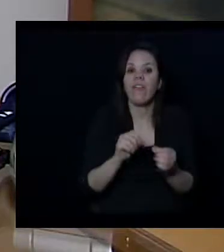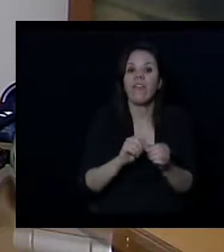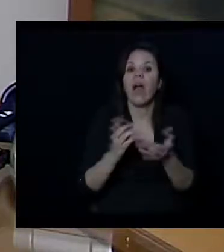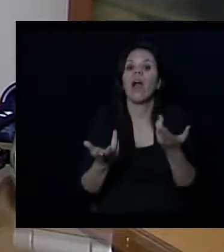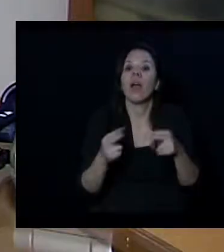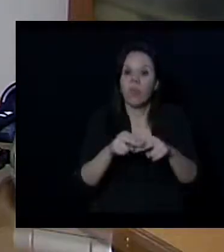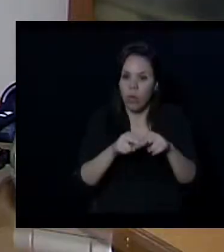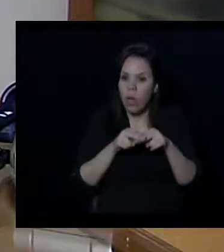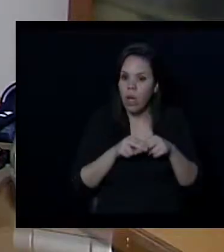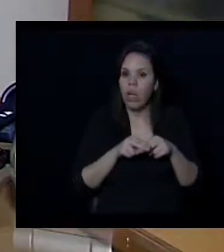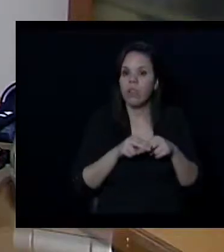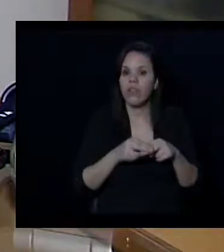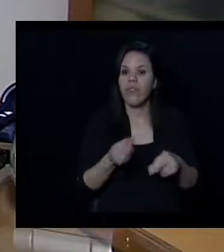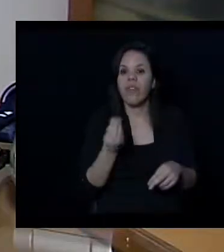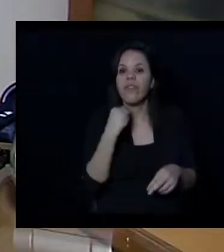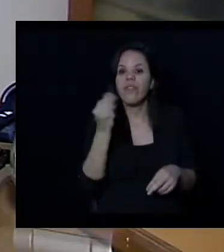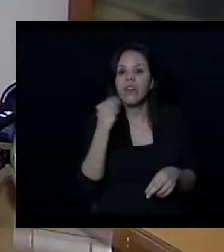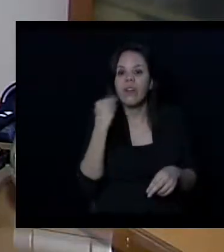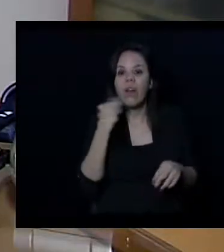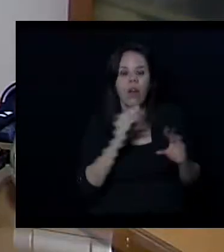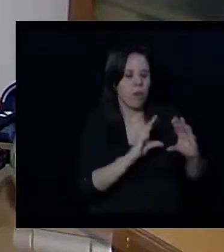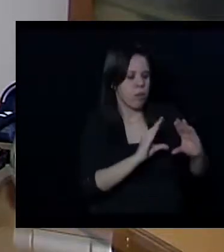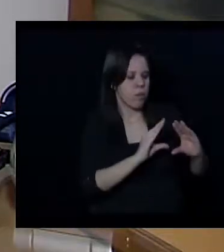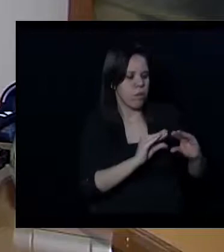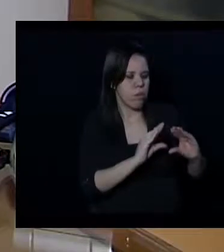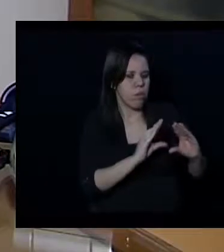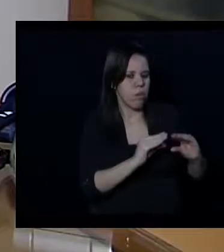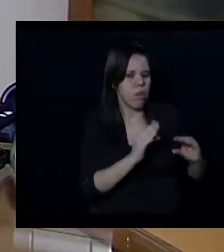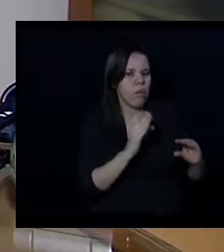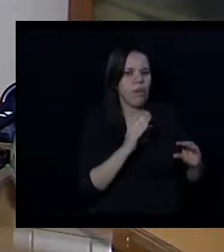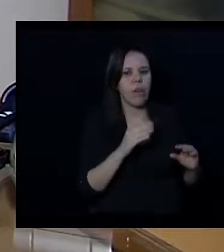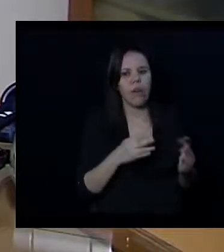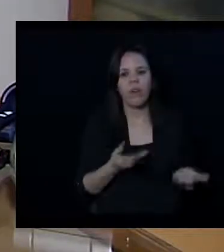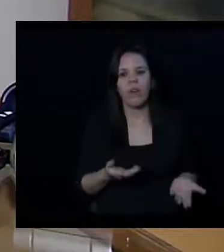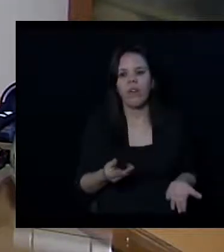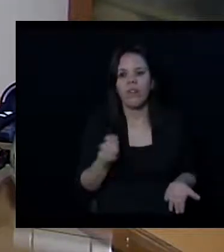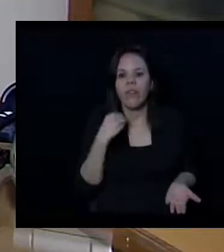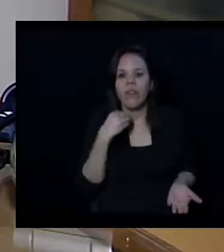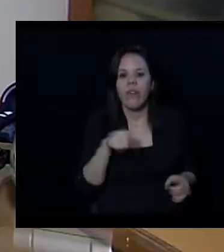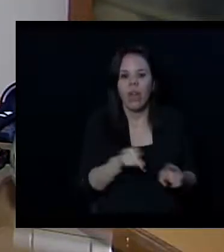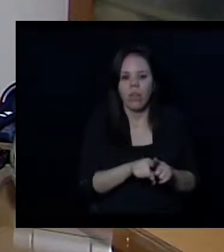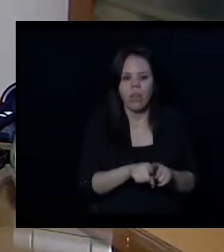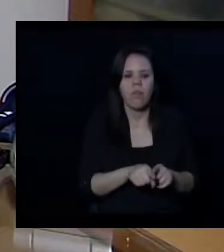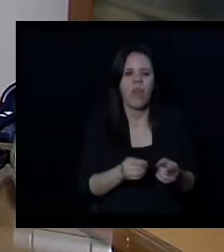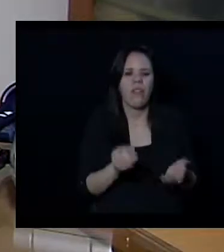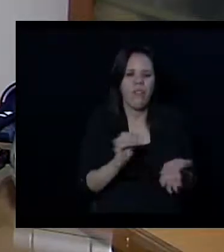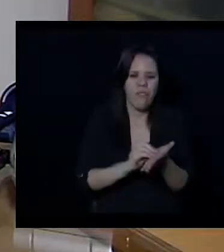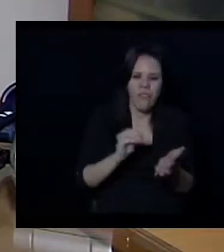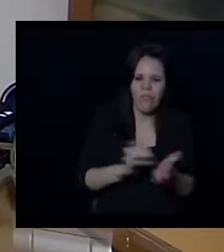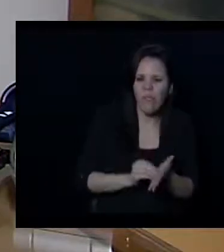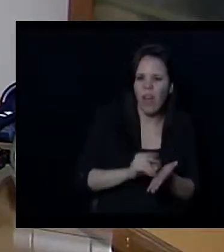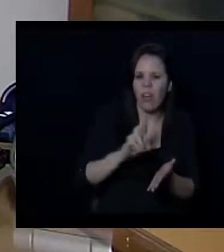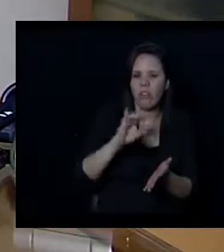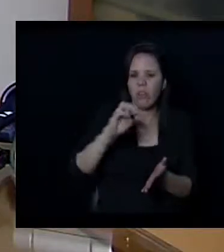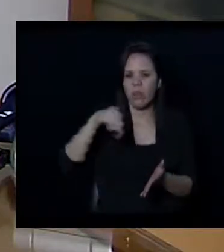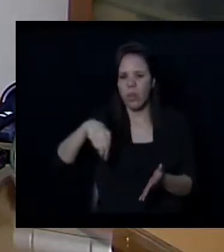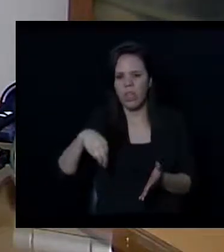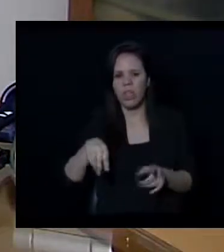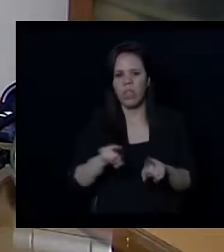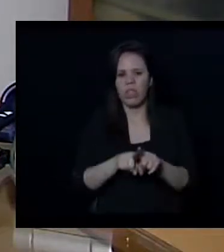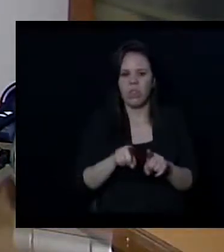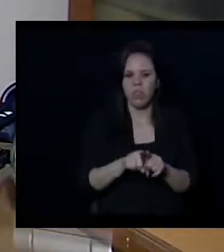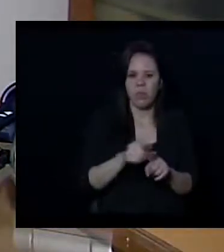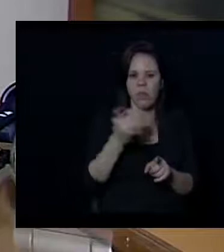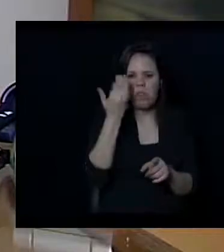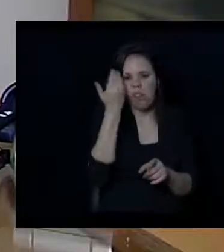causas de enfraquecimento do músculo cardíaco, levando a insuficiência cardíaca, insuficiência renal e derrame. Então, para cada